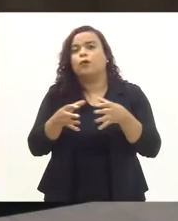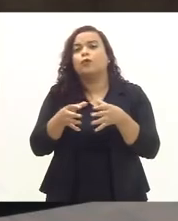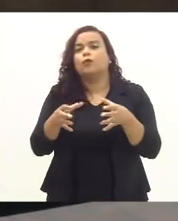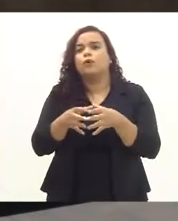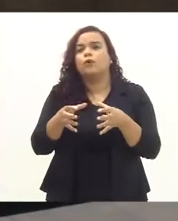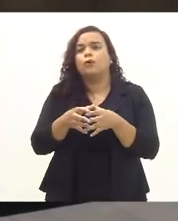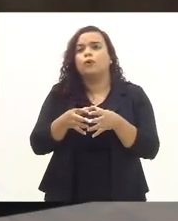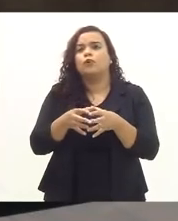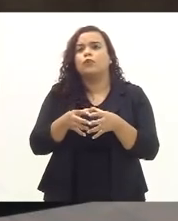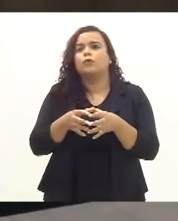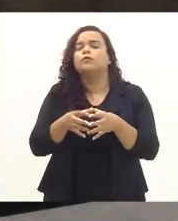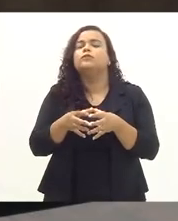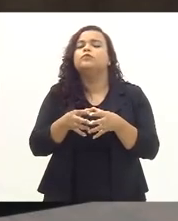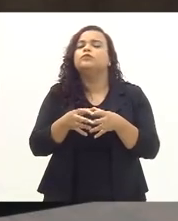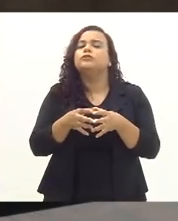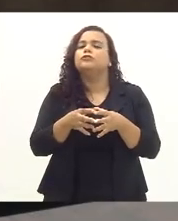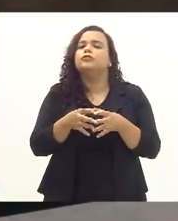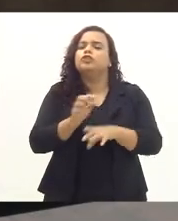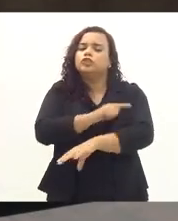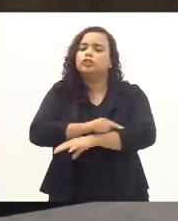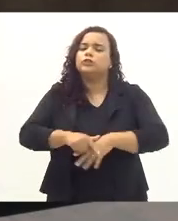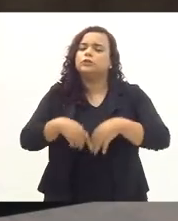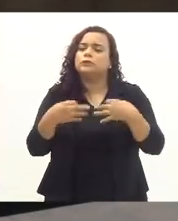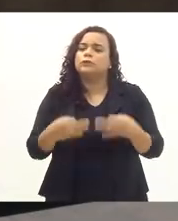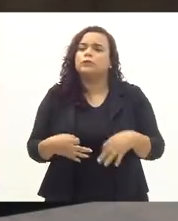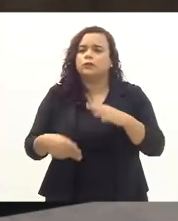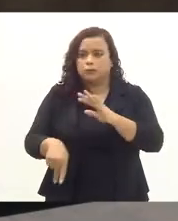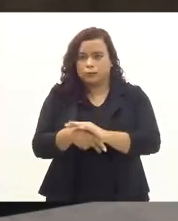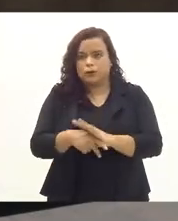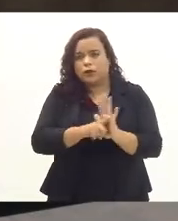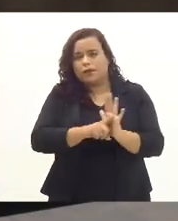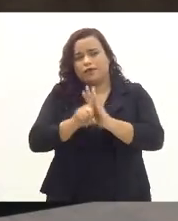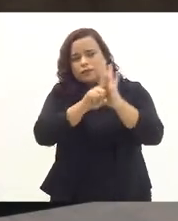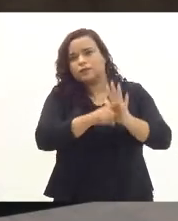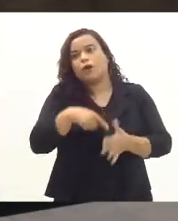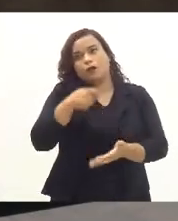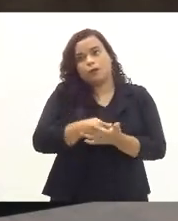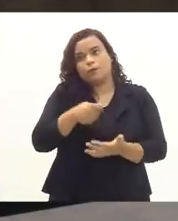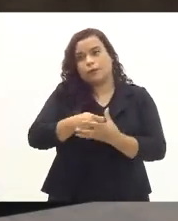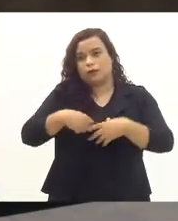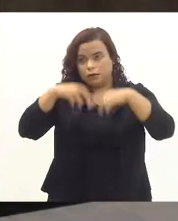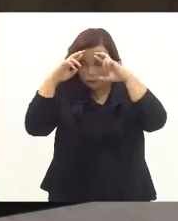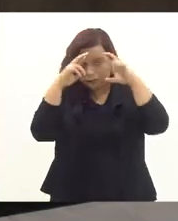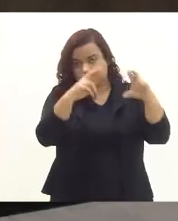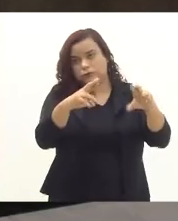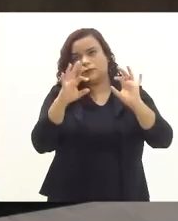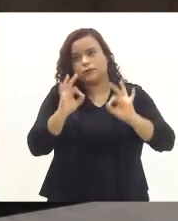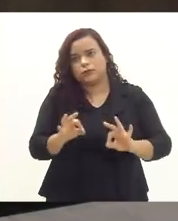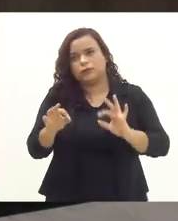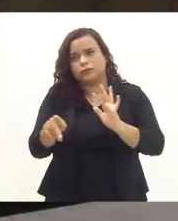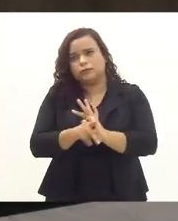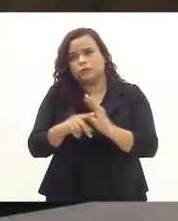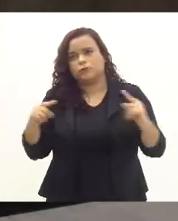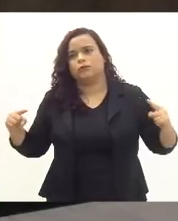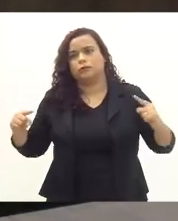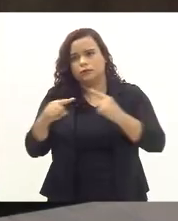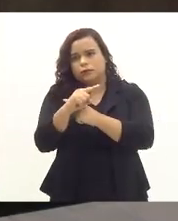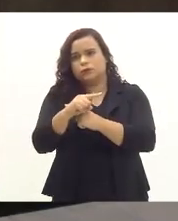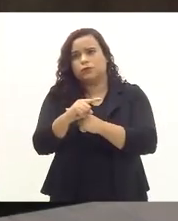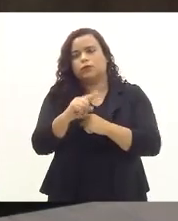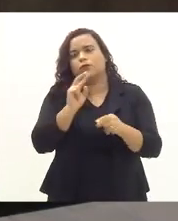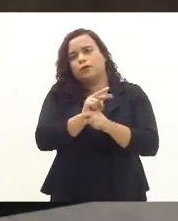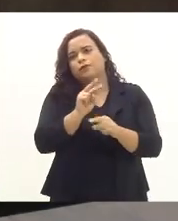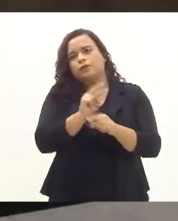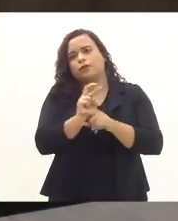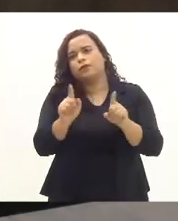disciplina e da revisão disciplinar estão obrigados a respeitar as garantias do contraditório e da ampla